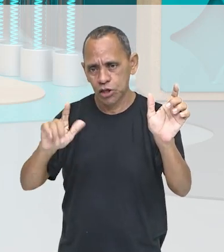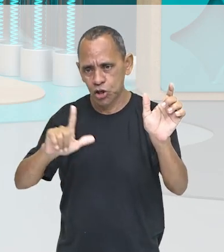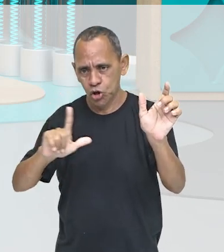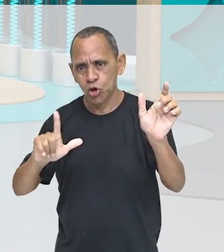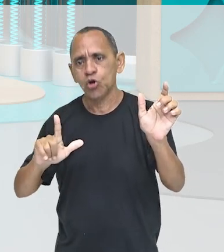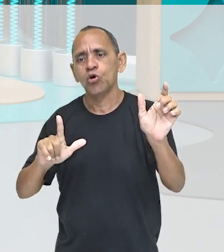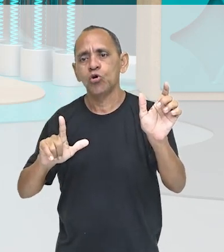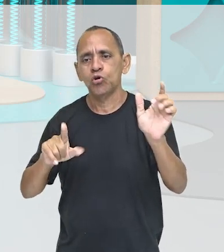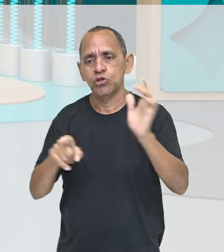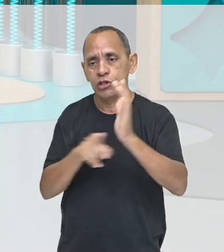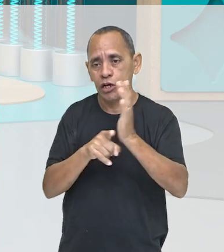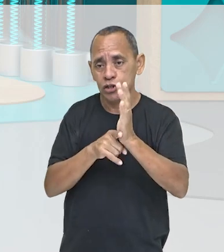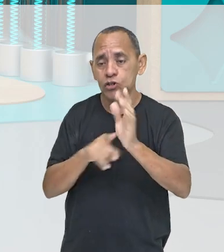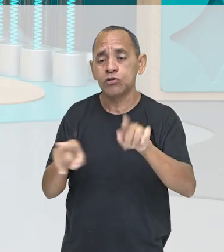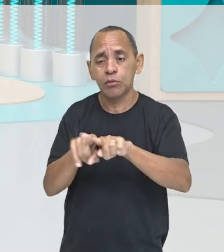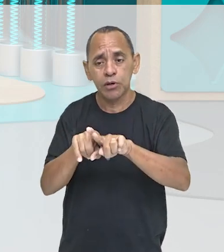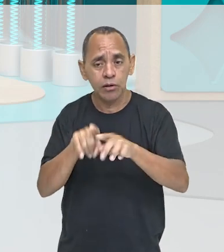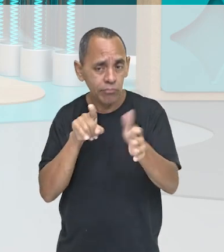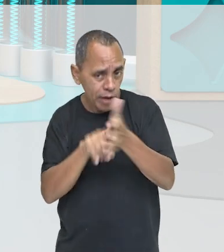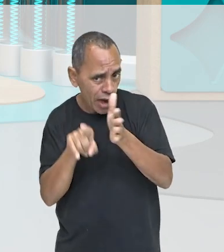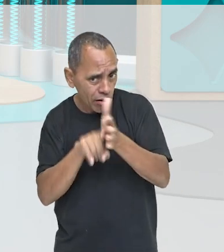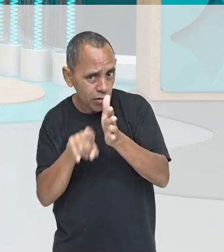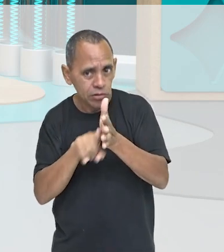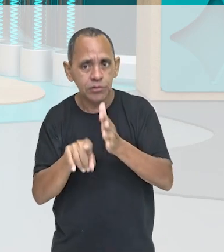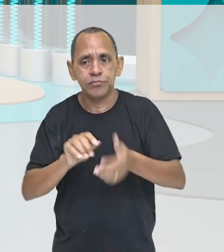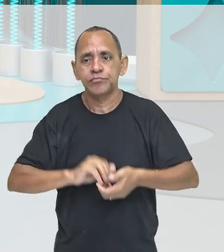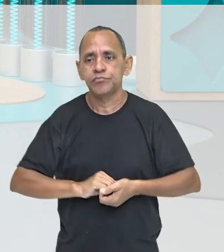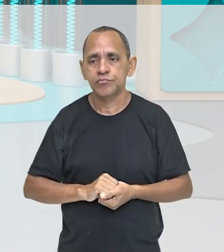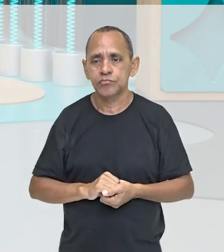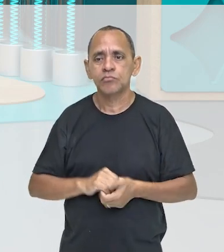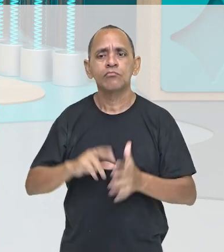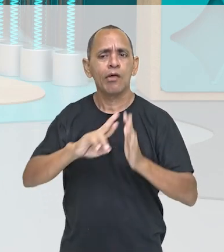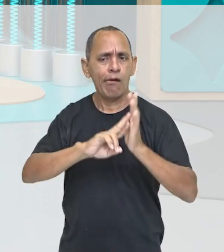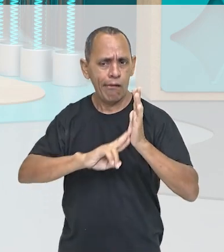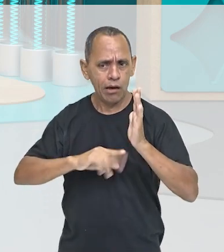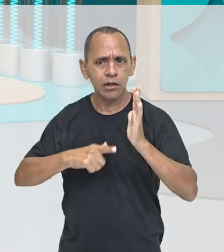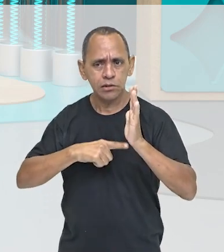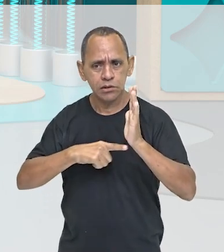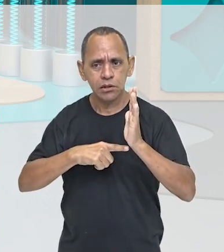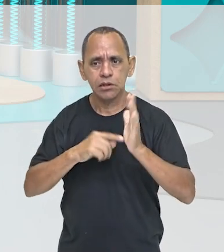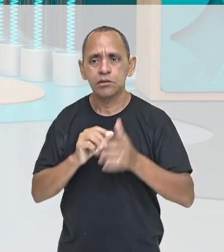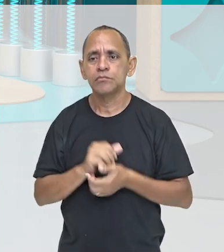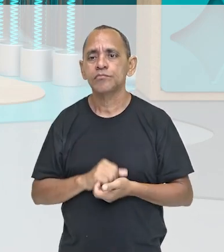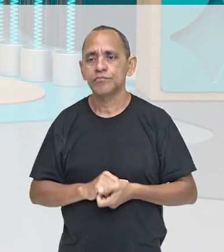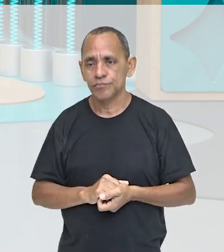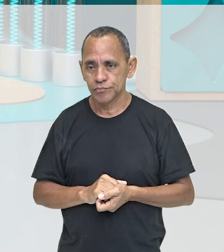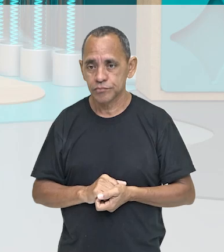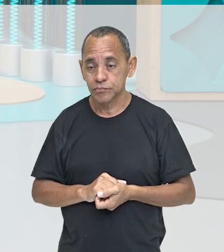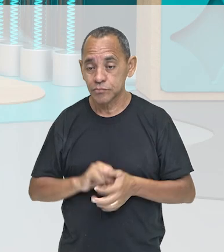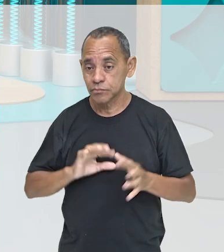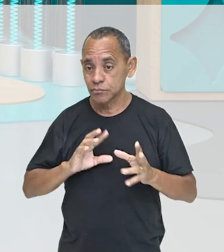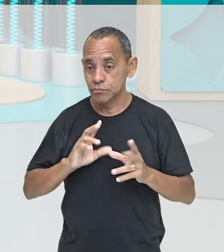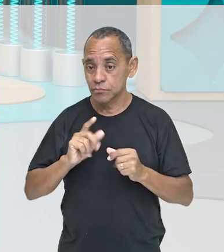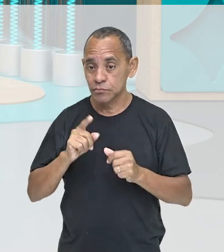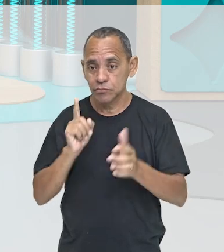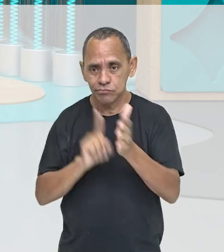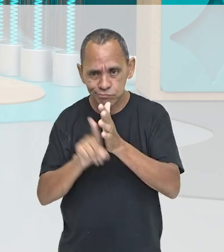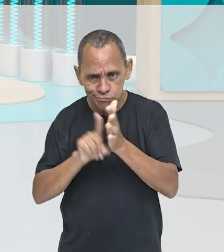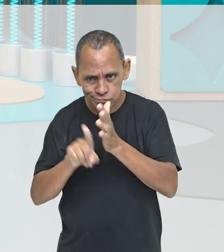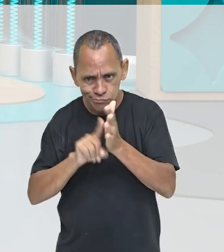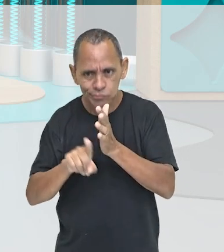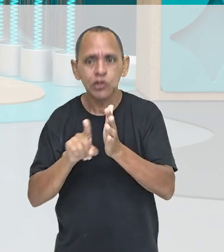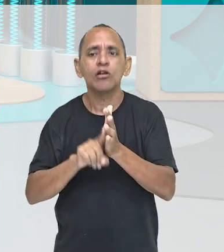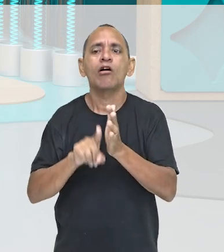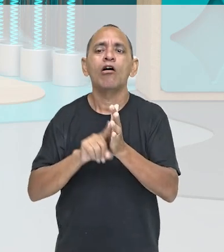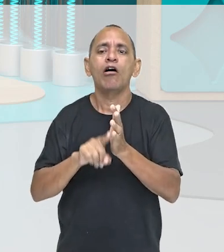negativas e para fazer perguntas. Tem uma regra em língua inglesa que diz toda a pergunta em língua inglesa